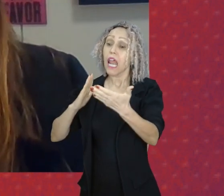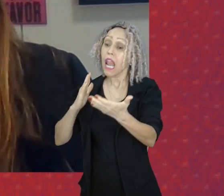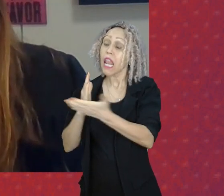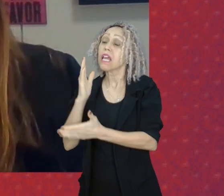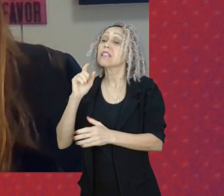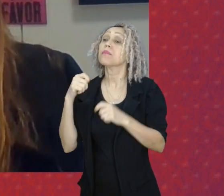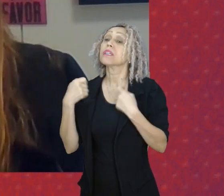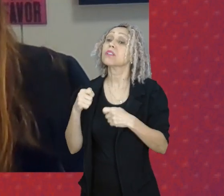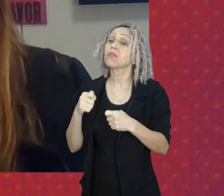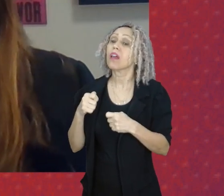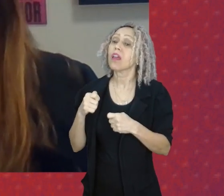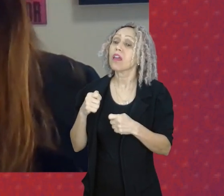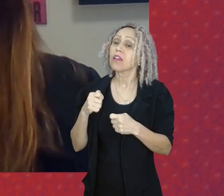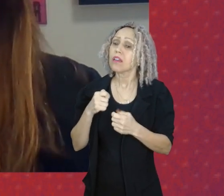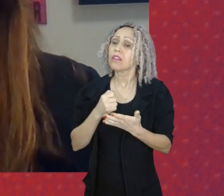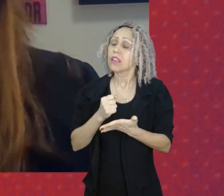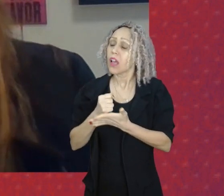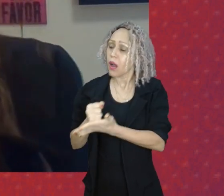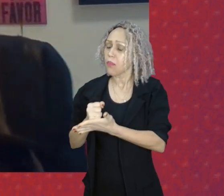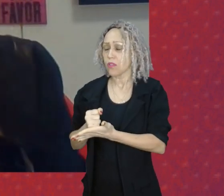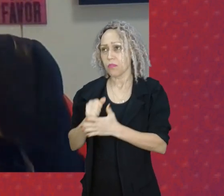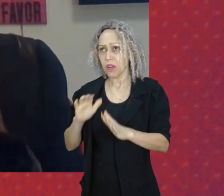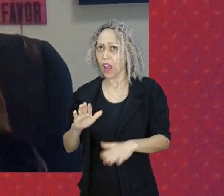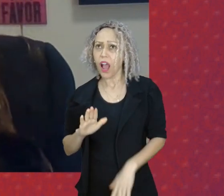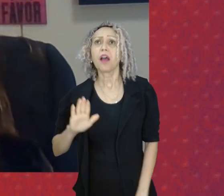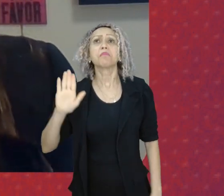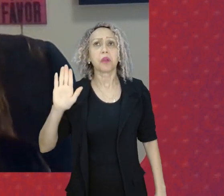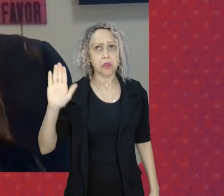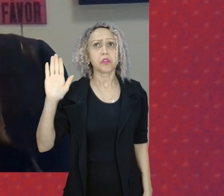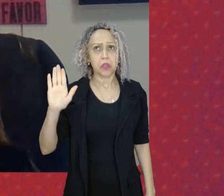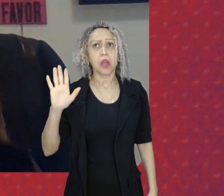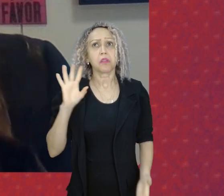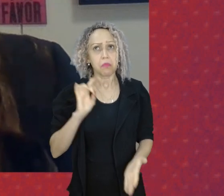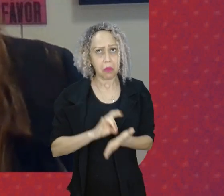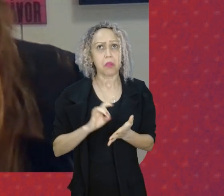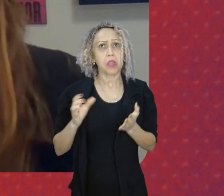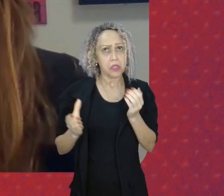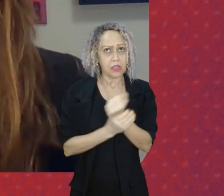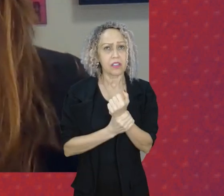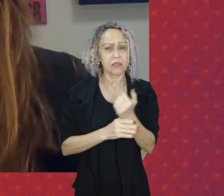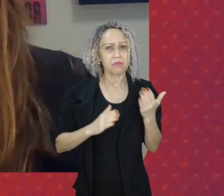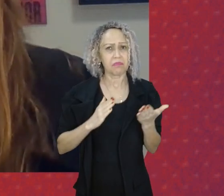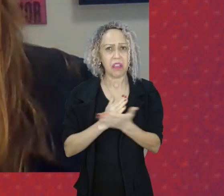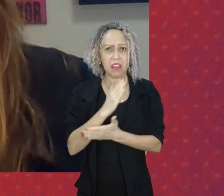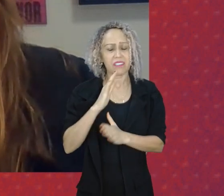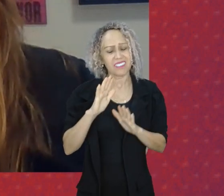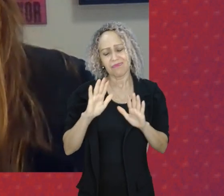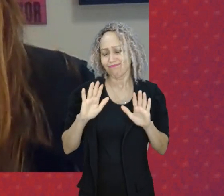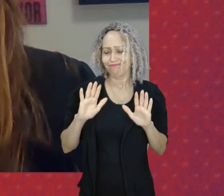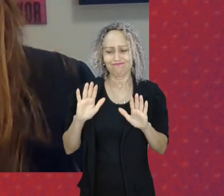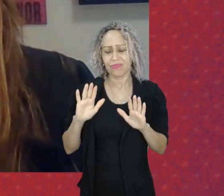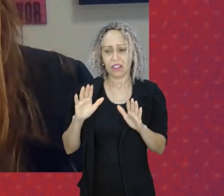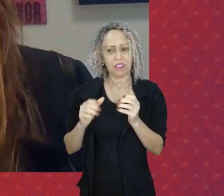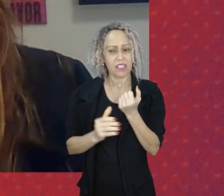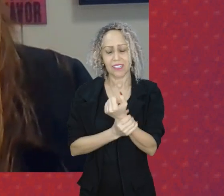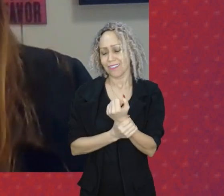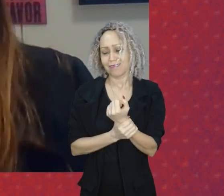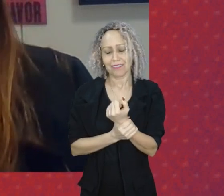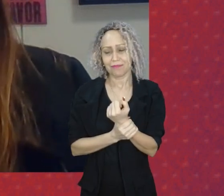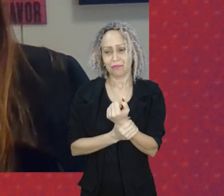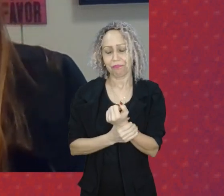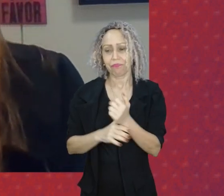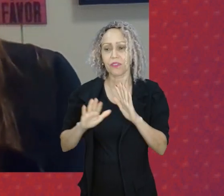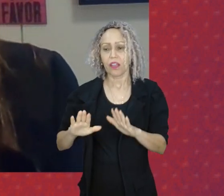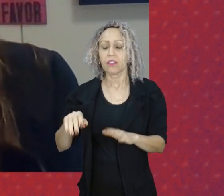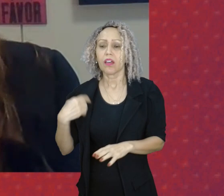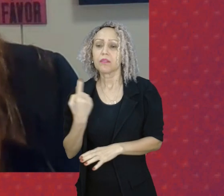ser candidatas não quer dizer que isso vai reverter ali numa eleição. Então, além desses 30% de reserva de candidatura, a gente teve